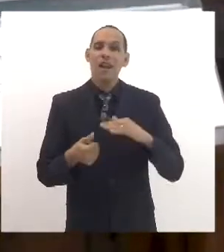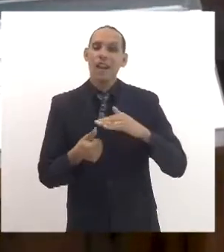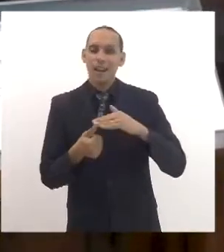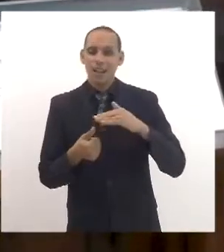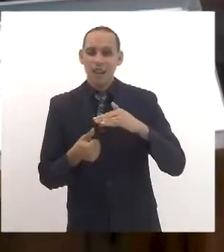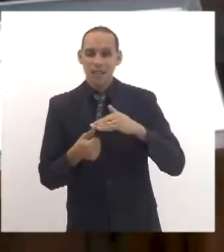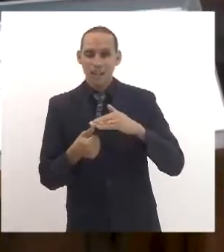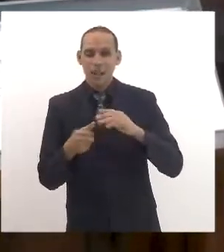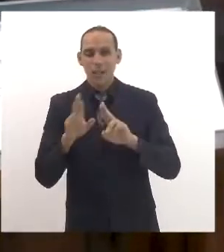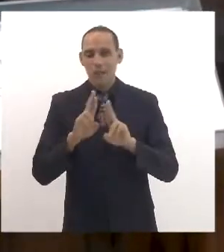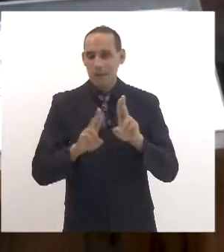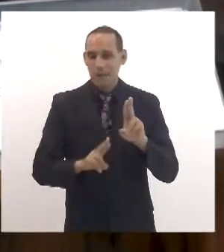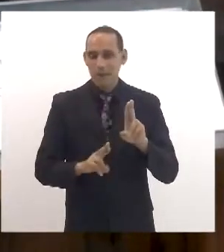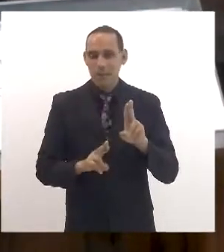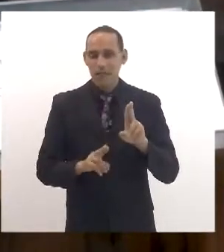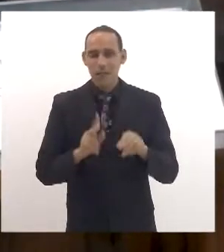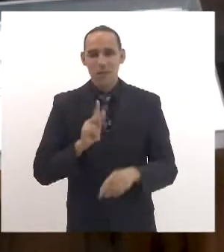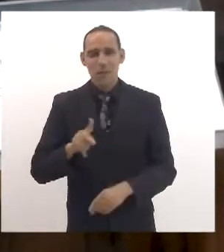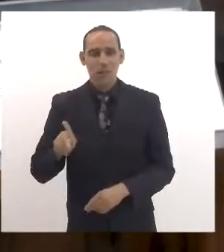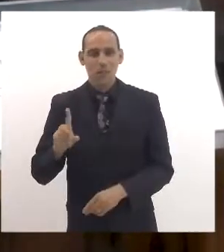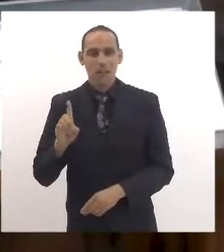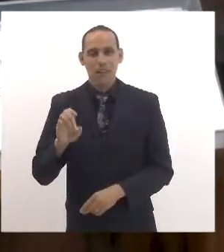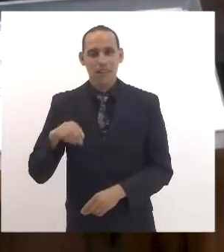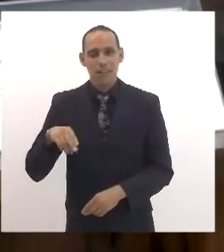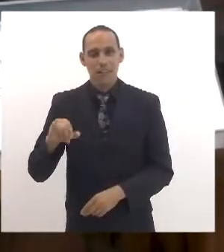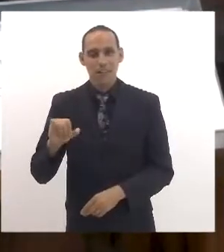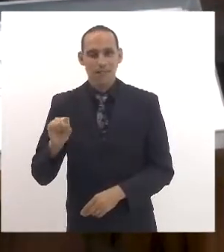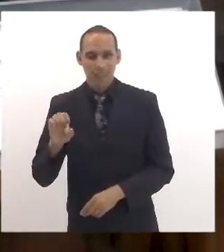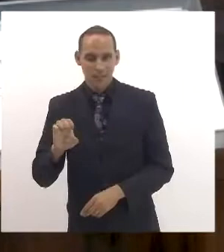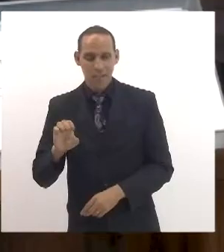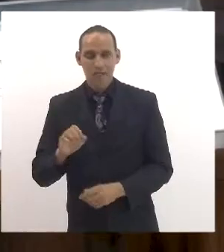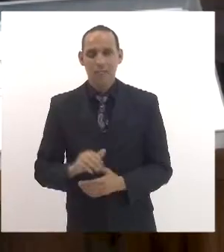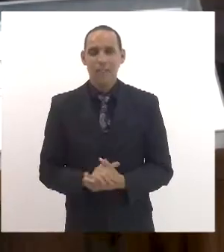Universidade Federal do Rio de Janeiro, professora Denise de Carvalho.